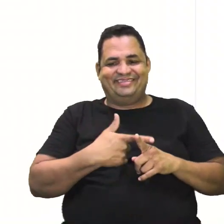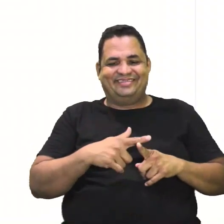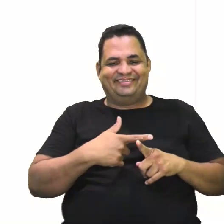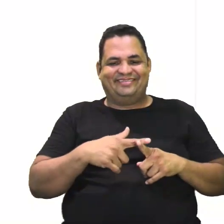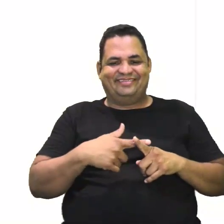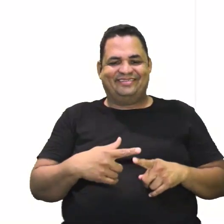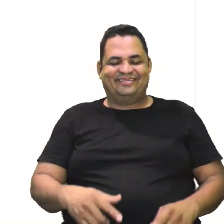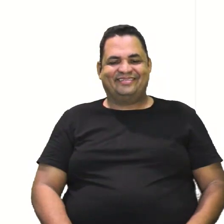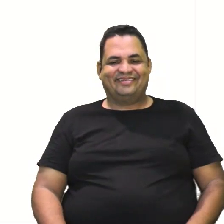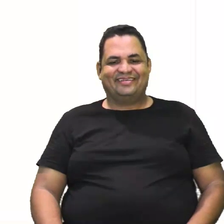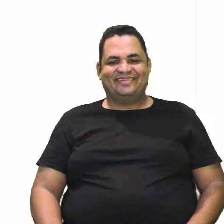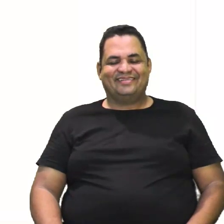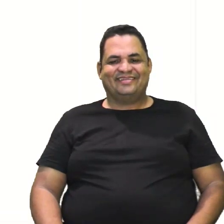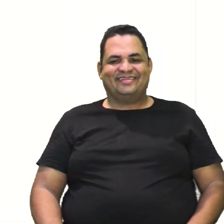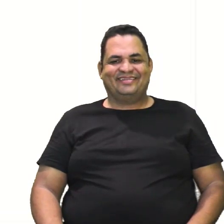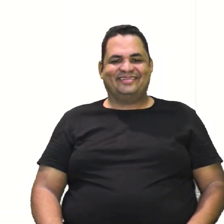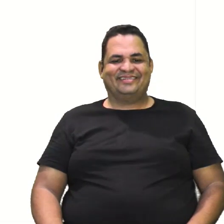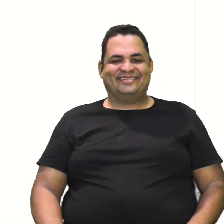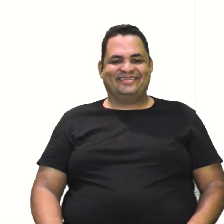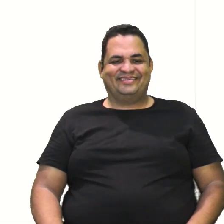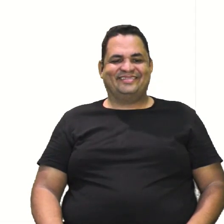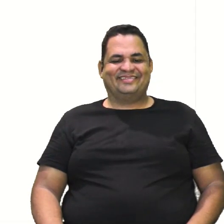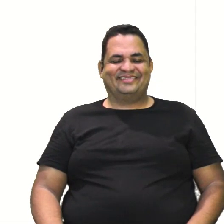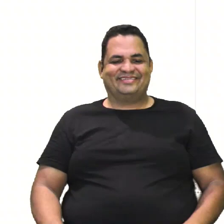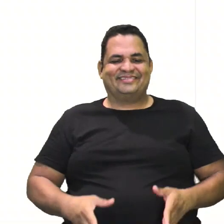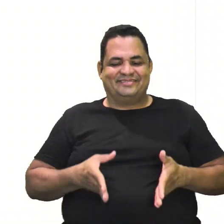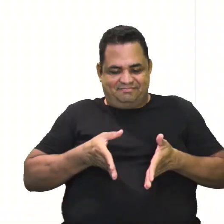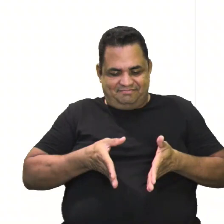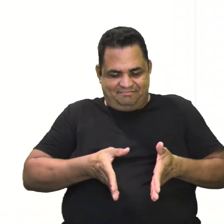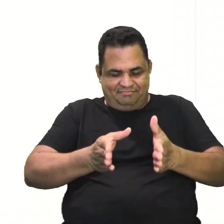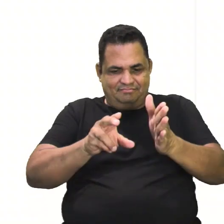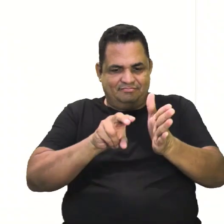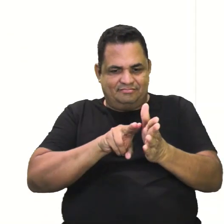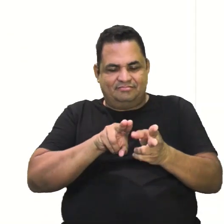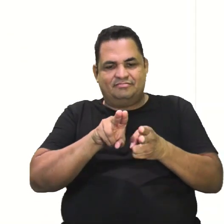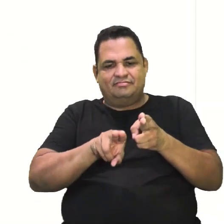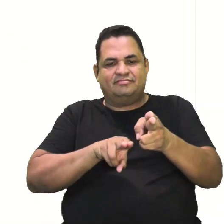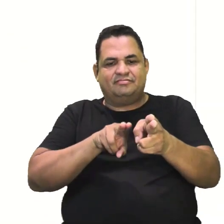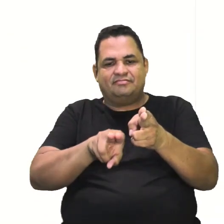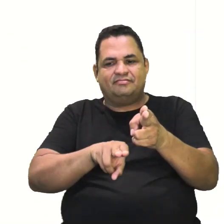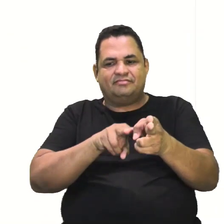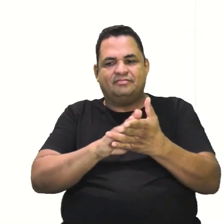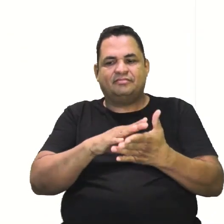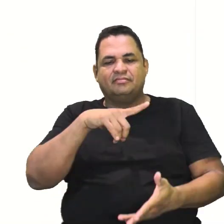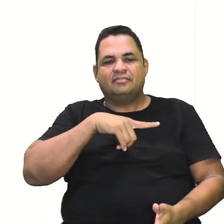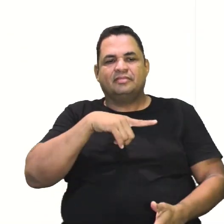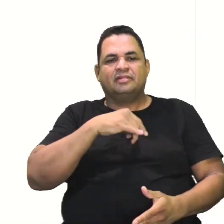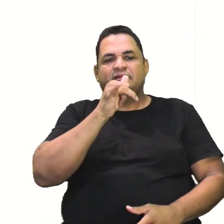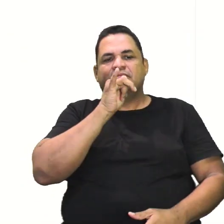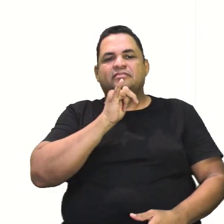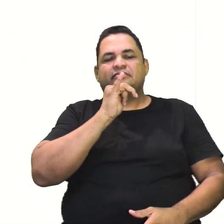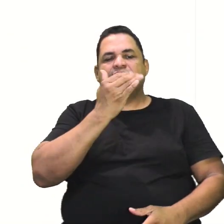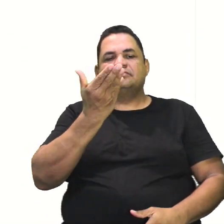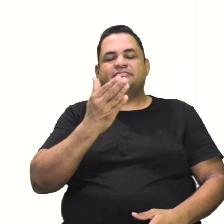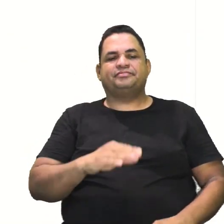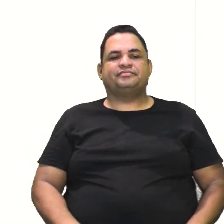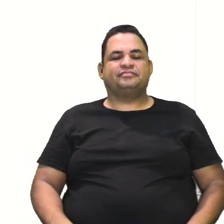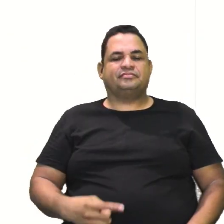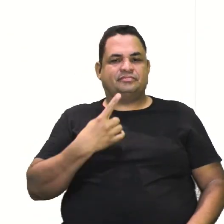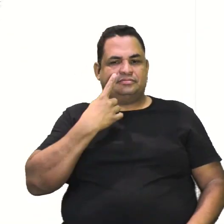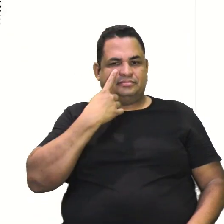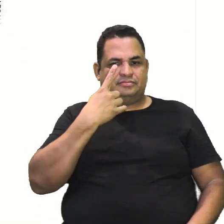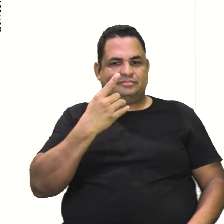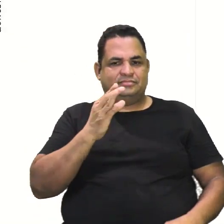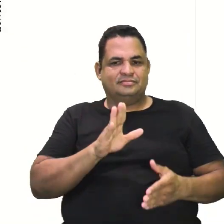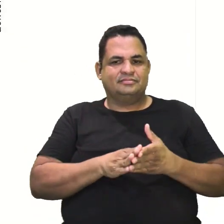aí se cruzando. Né? Então, os trilhos do trem são exemplos de retas paralelas. Então, você já